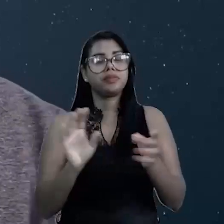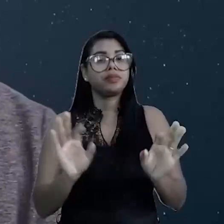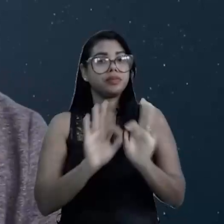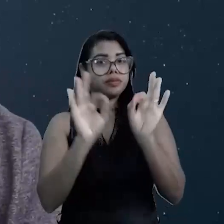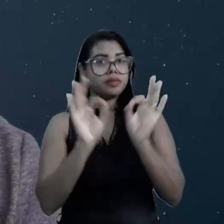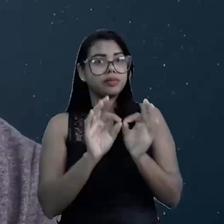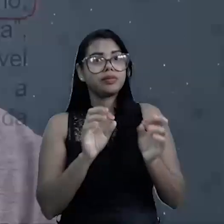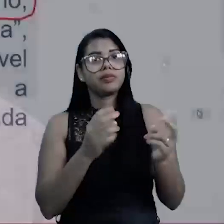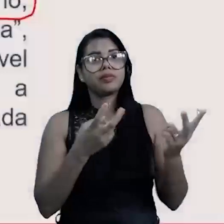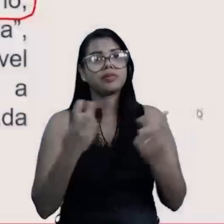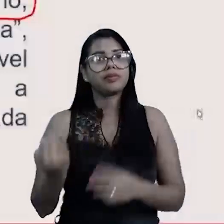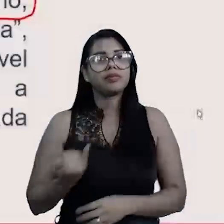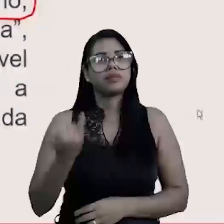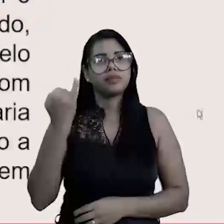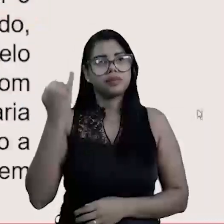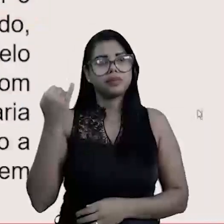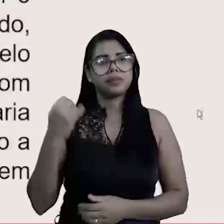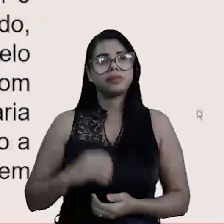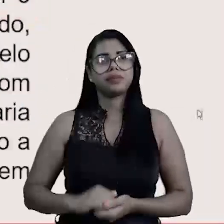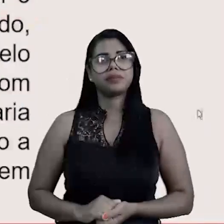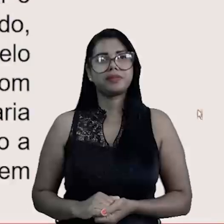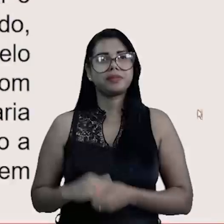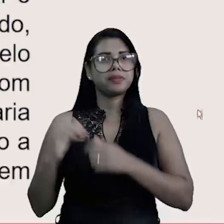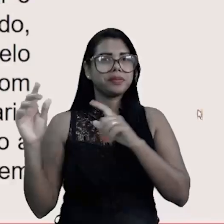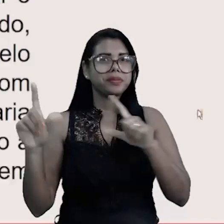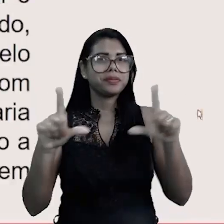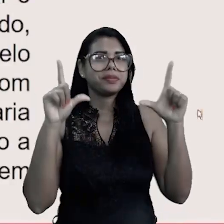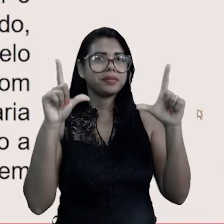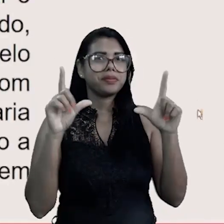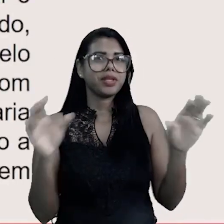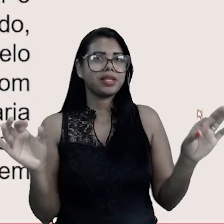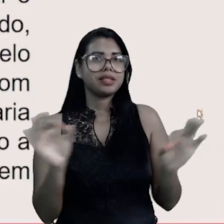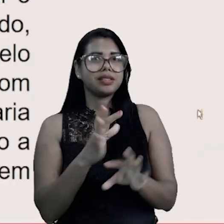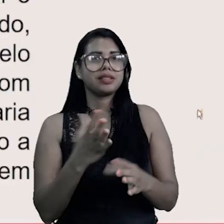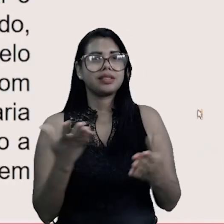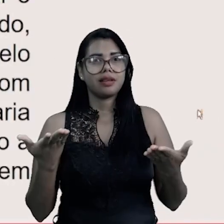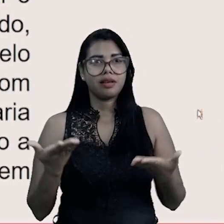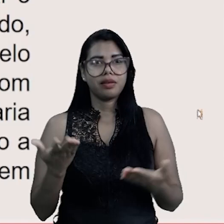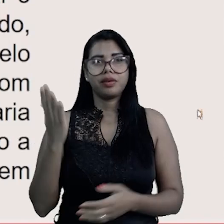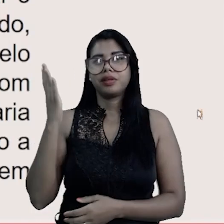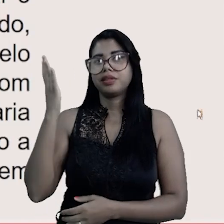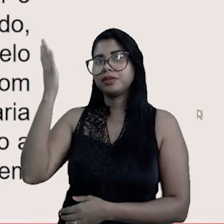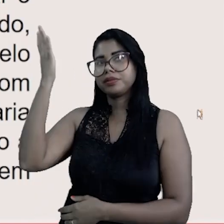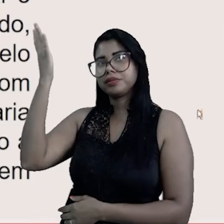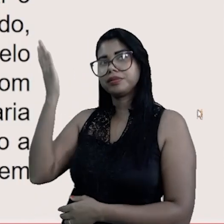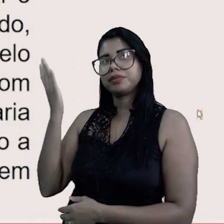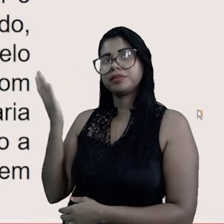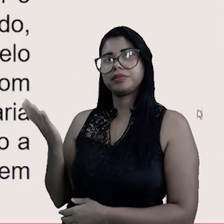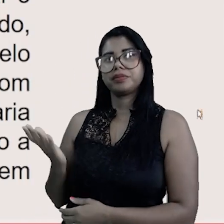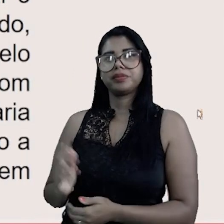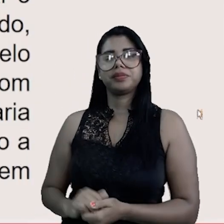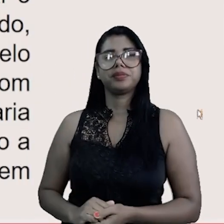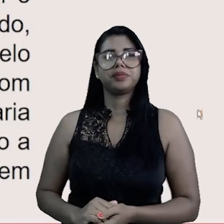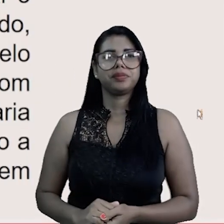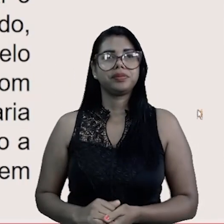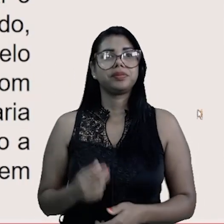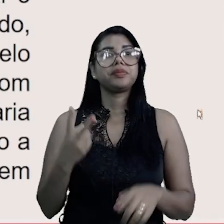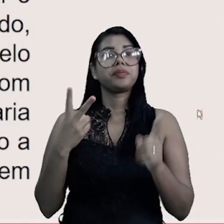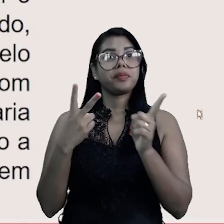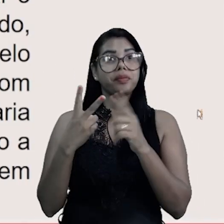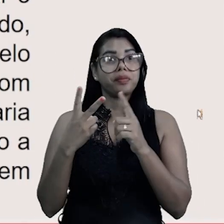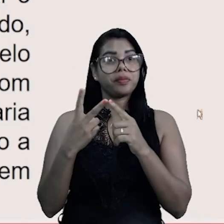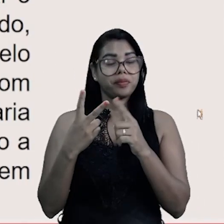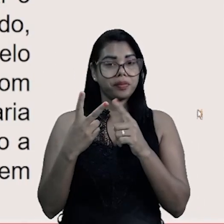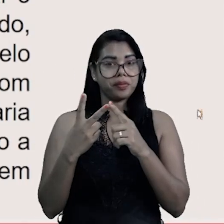Vou passar. Passa aí para a gente fechar, não é, esse desenvolvimento 2, que foi produzido por essa